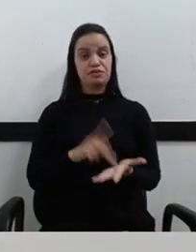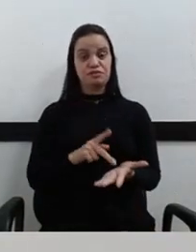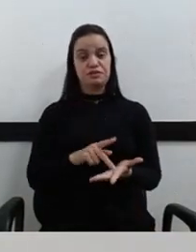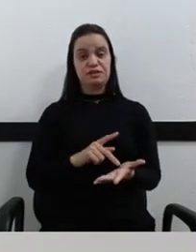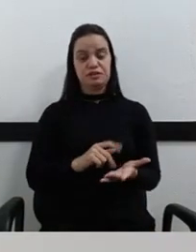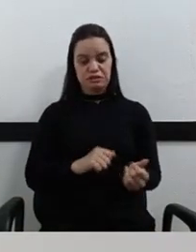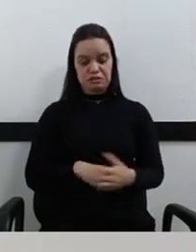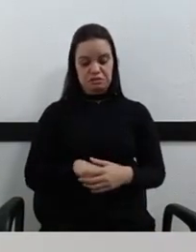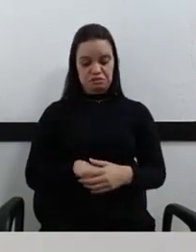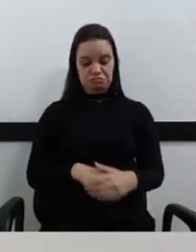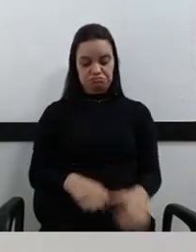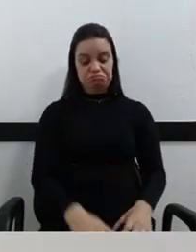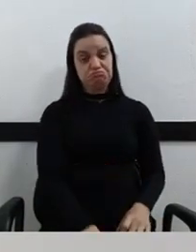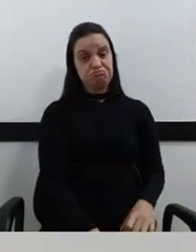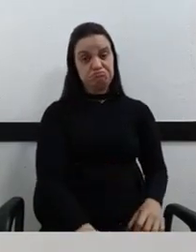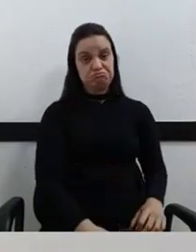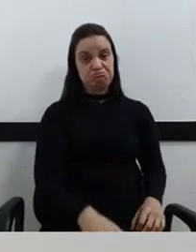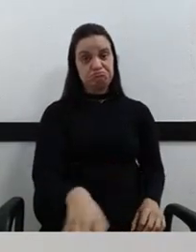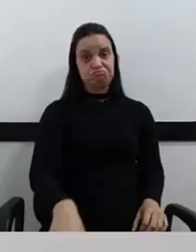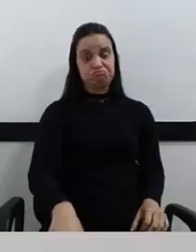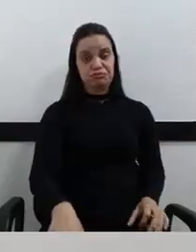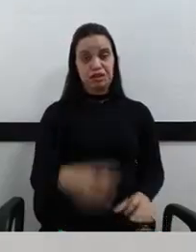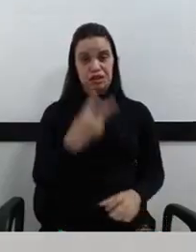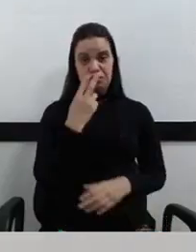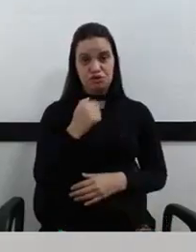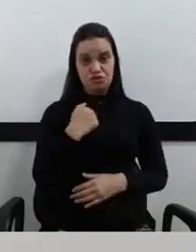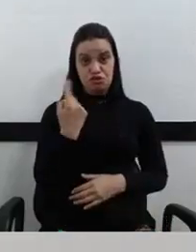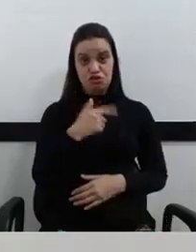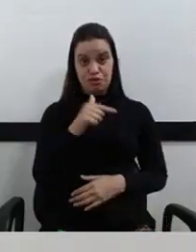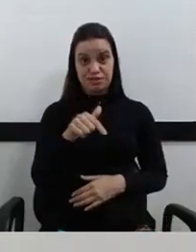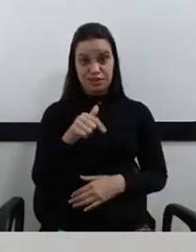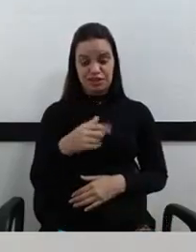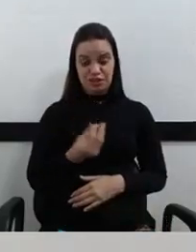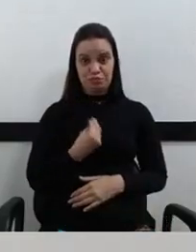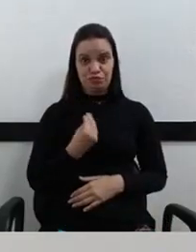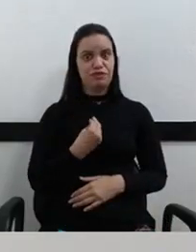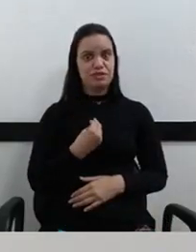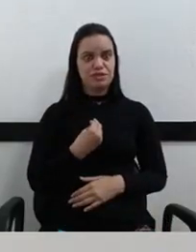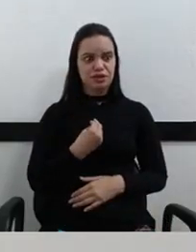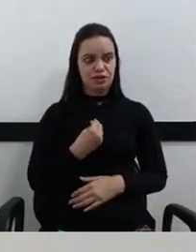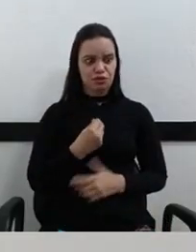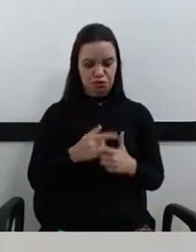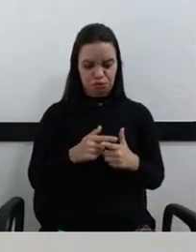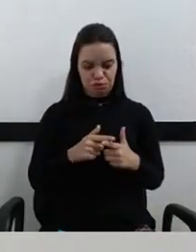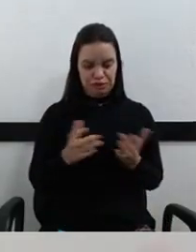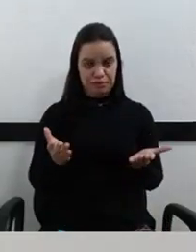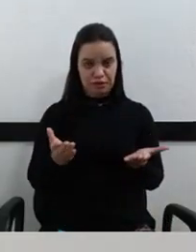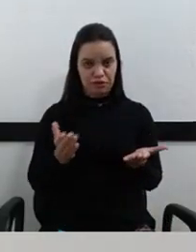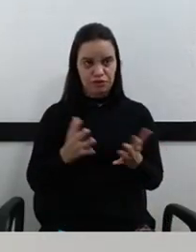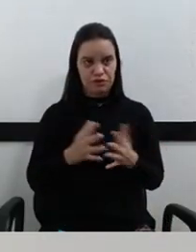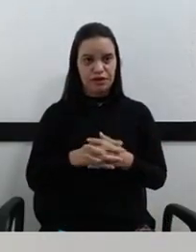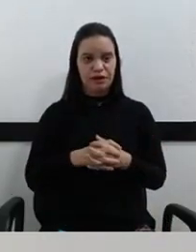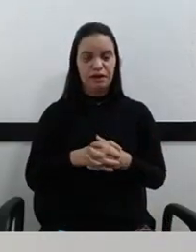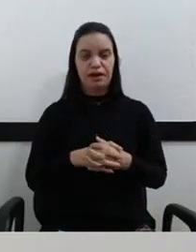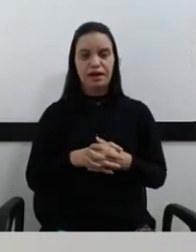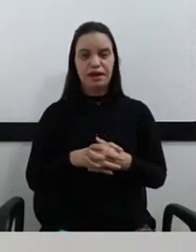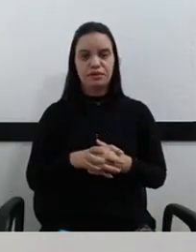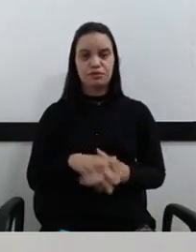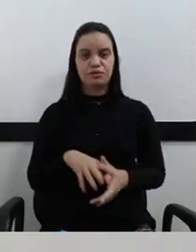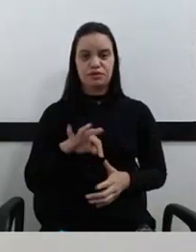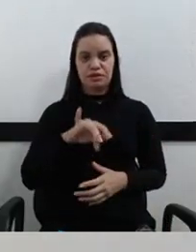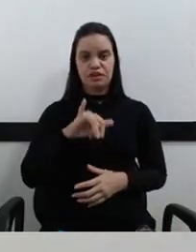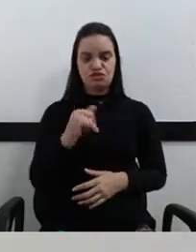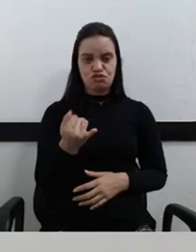trazer nenhum benefício. E nesse sentido, eu acho que nós aqui que estamos vivenciando esse trauma, ouvimos até do presidente do Tribunal de Justiça, do